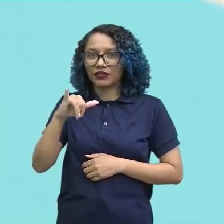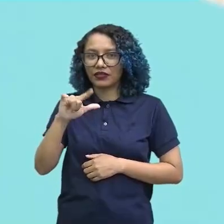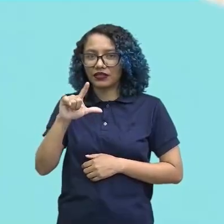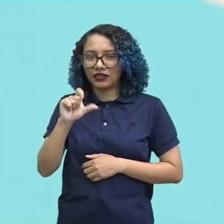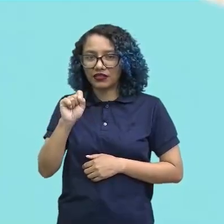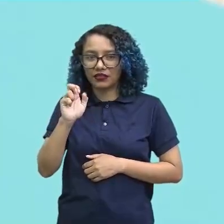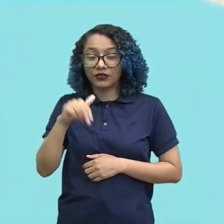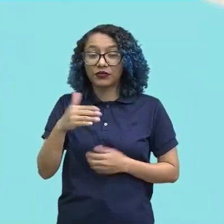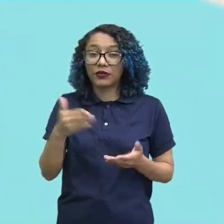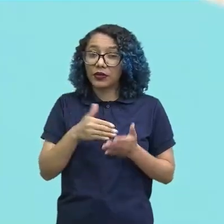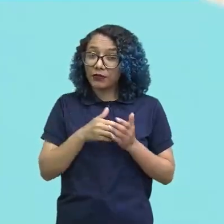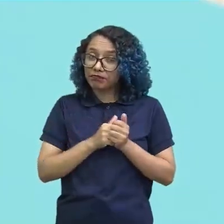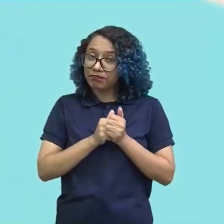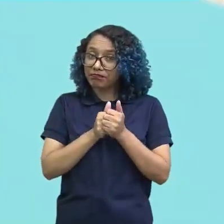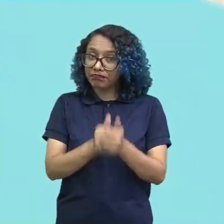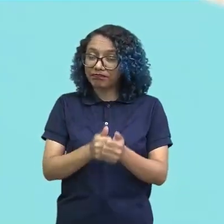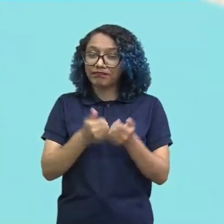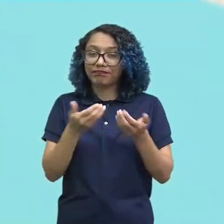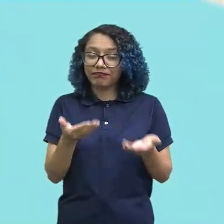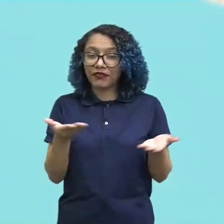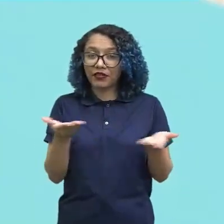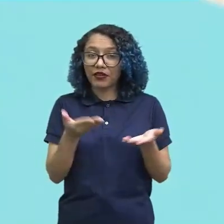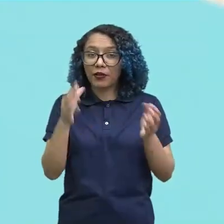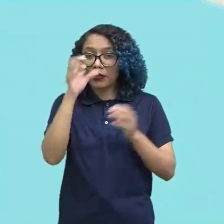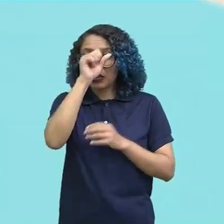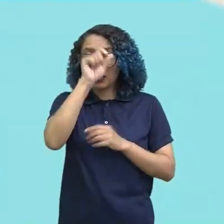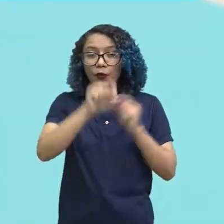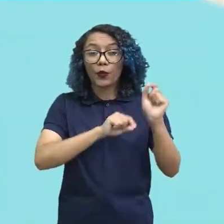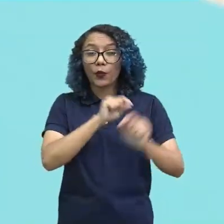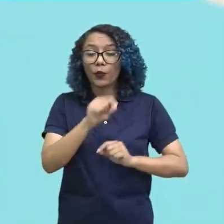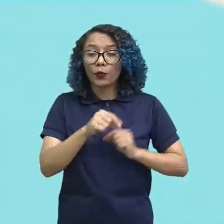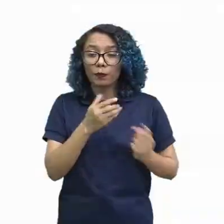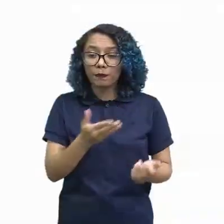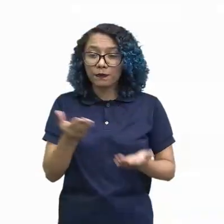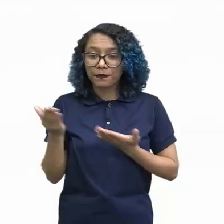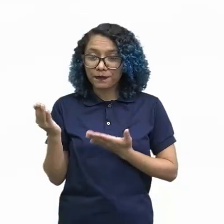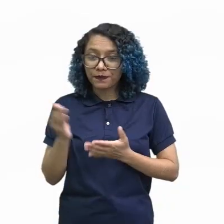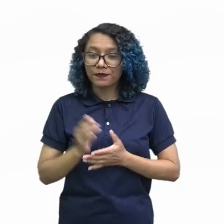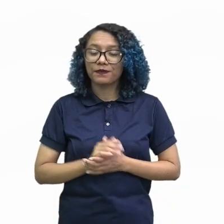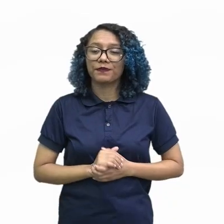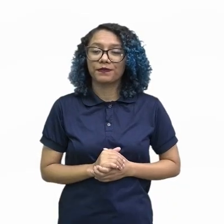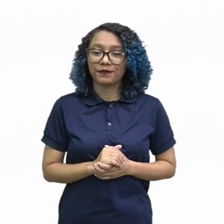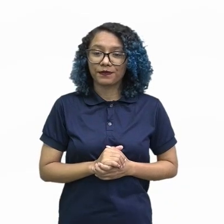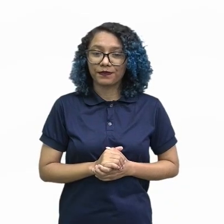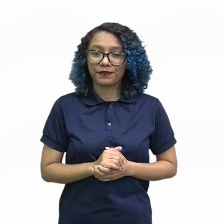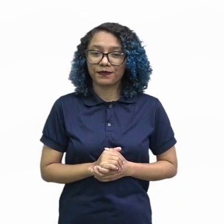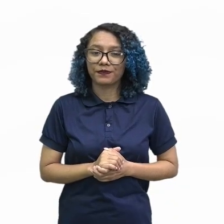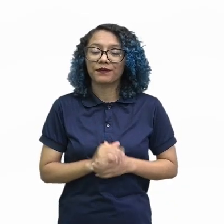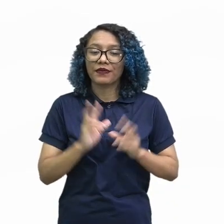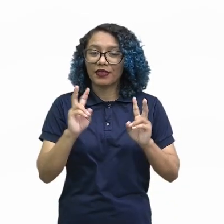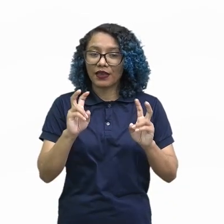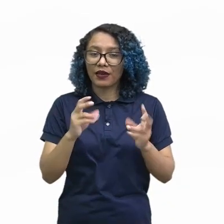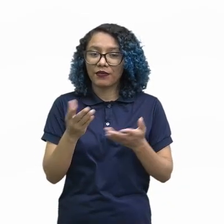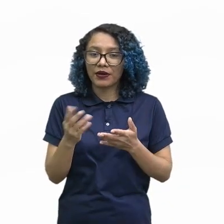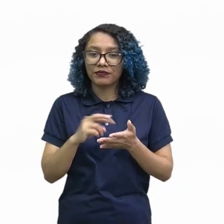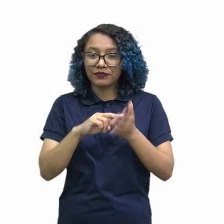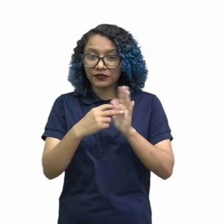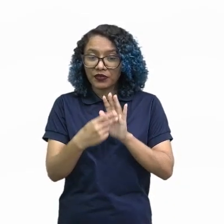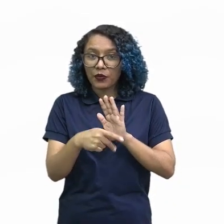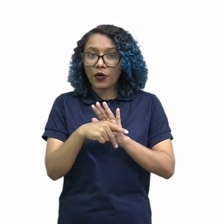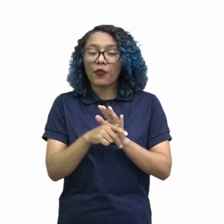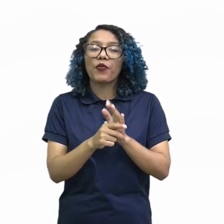acompanhar vocês neste momento. O que vamos aprender nesta aula? Colocando aí para vocês o nosso objeto de conhecimento, significação